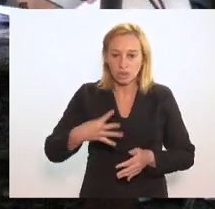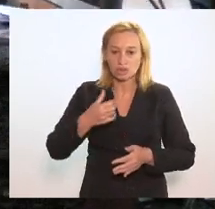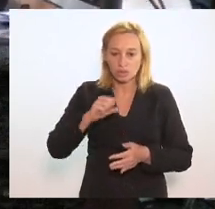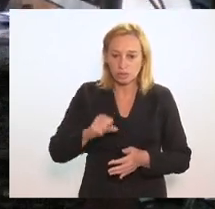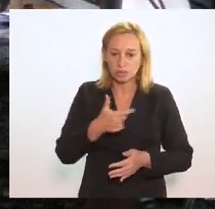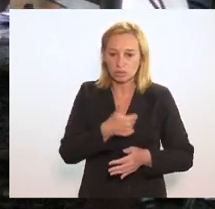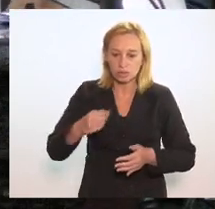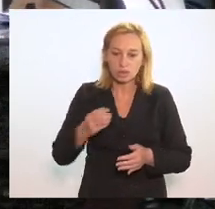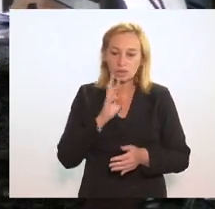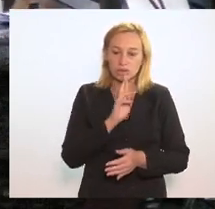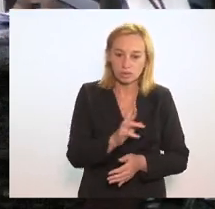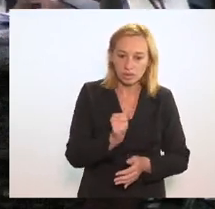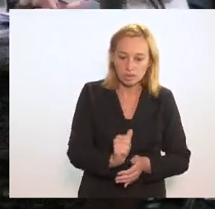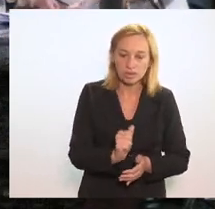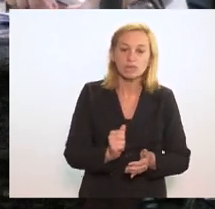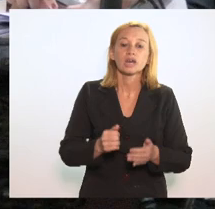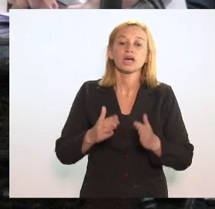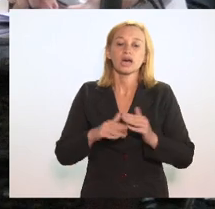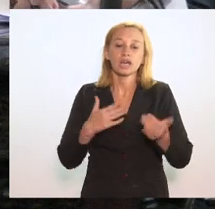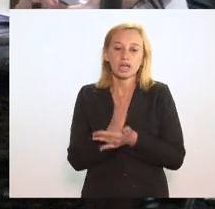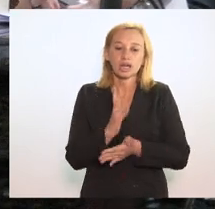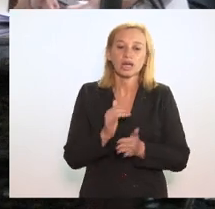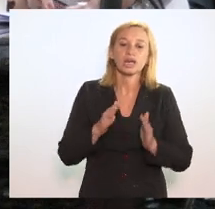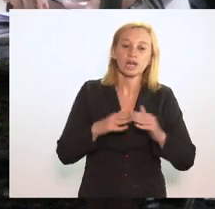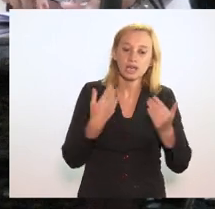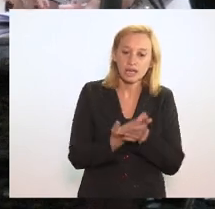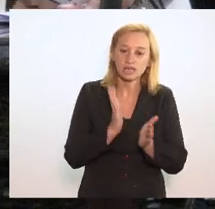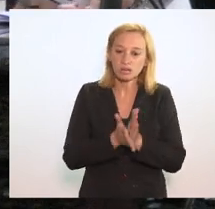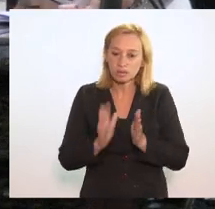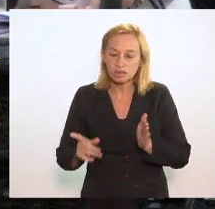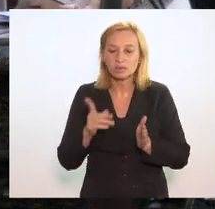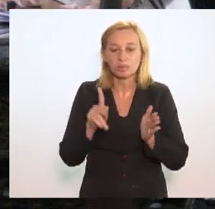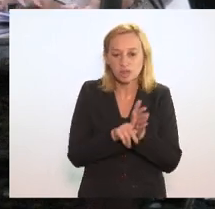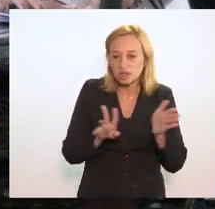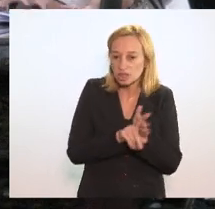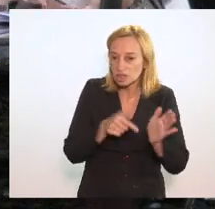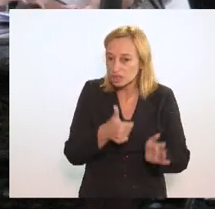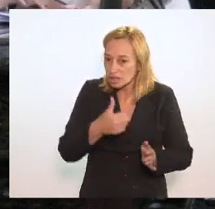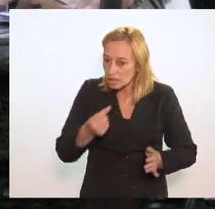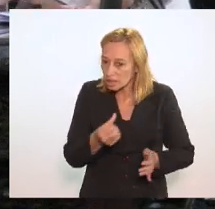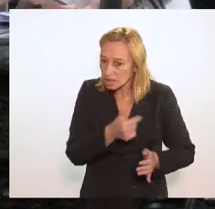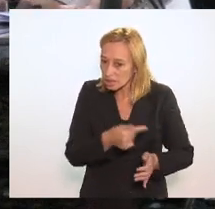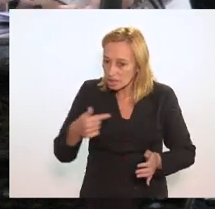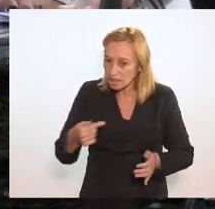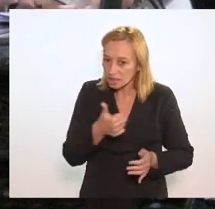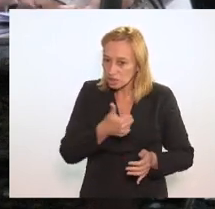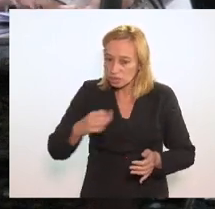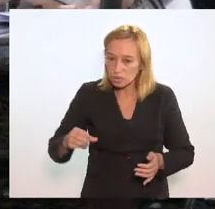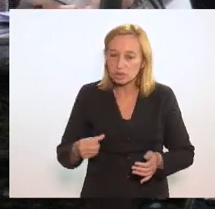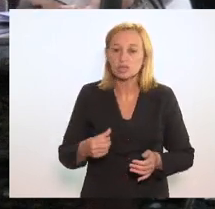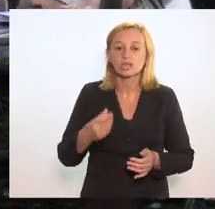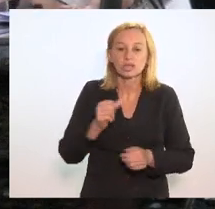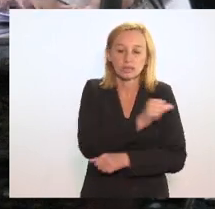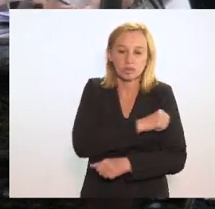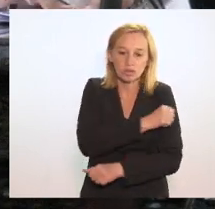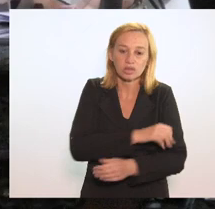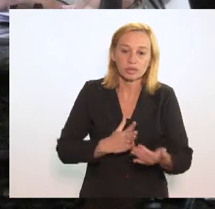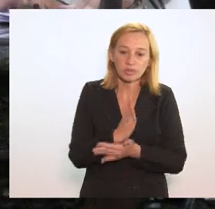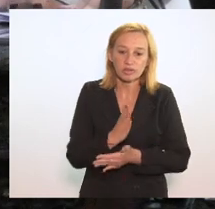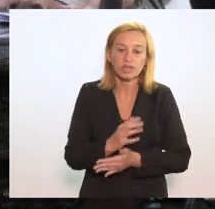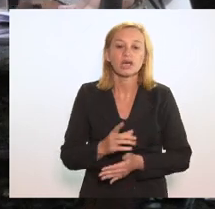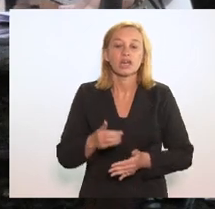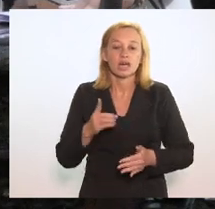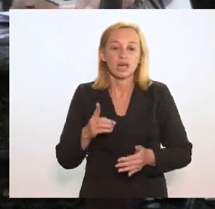Rodrigo Amorim, senhores que aprovam isso, como estão aprovados. Requer inclusão na ordem do dia do projeto de lei 1617/12, enfermeira Regiane, senhores que aprovam isso, como estão